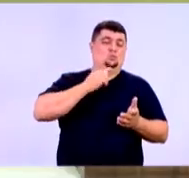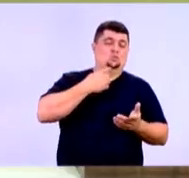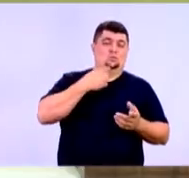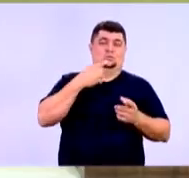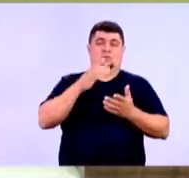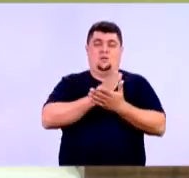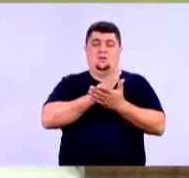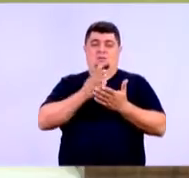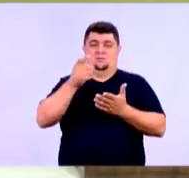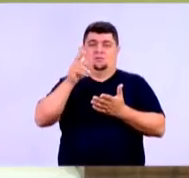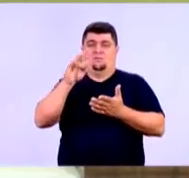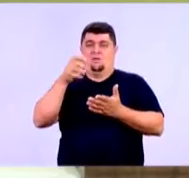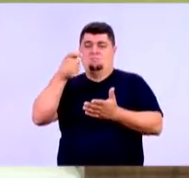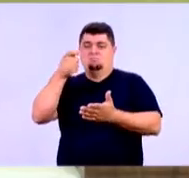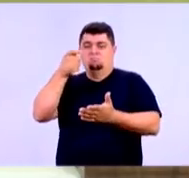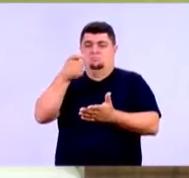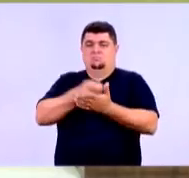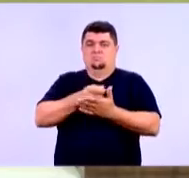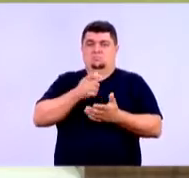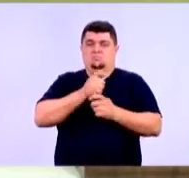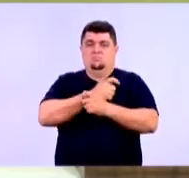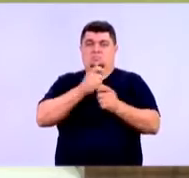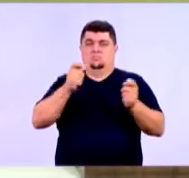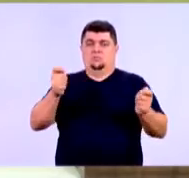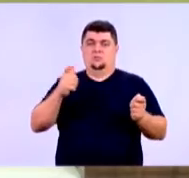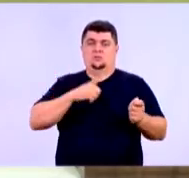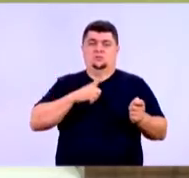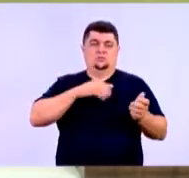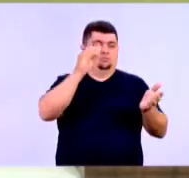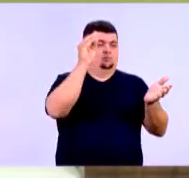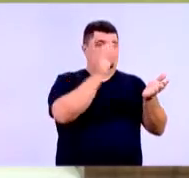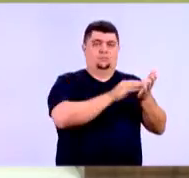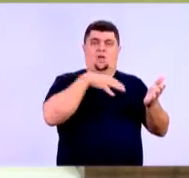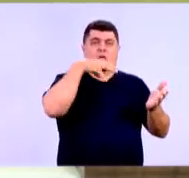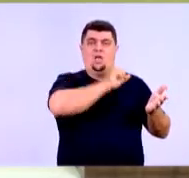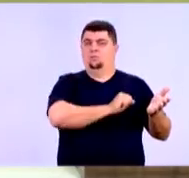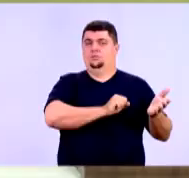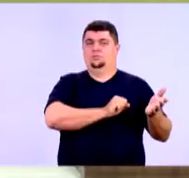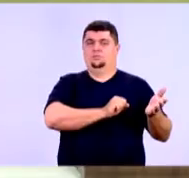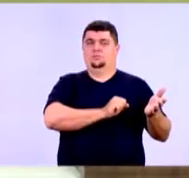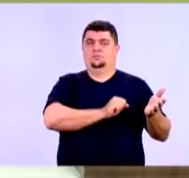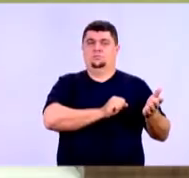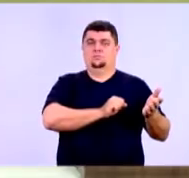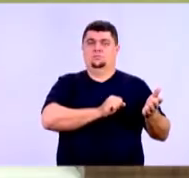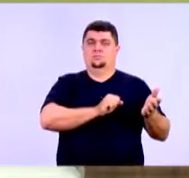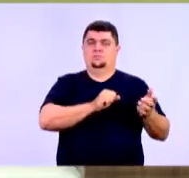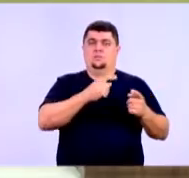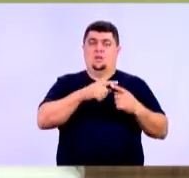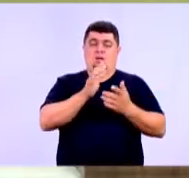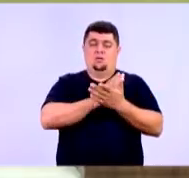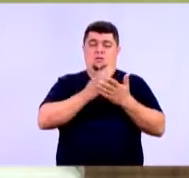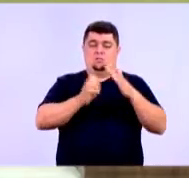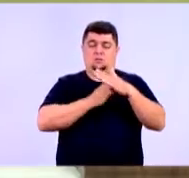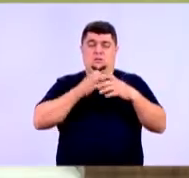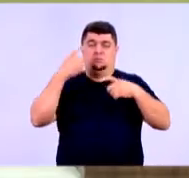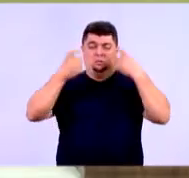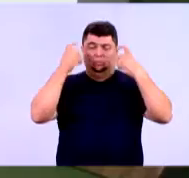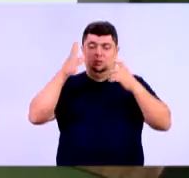vai pagar alguma conta, o seu nome já foi incluído no Serasa, né? Isso até é um pouco de precipitação das empresas, né?